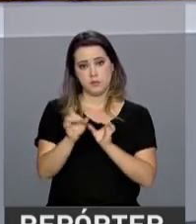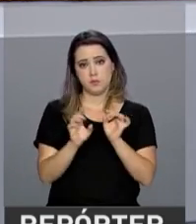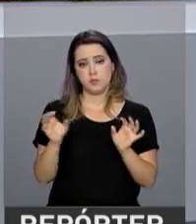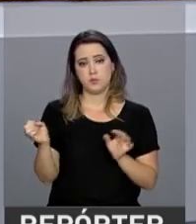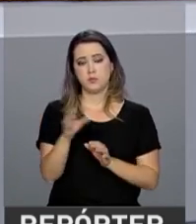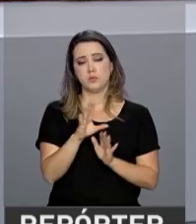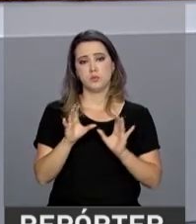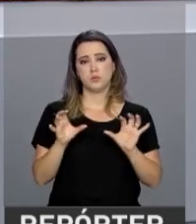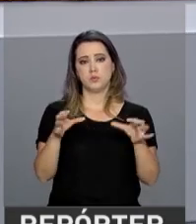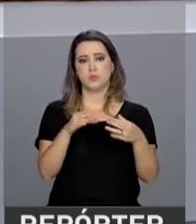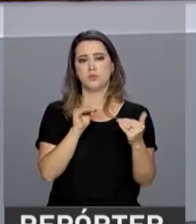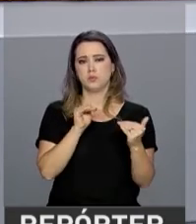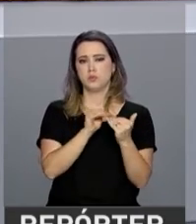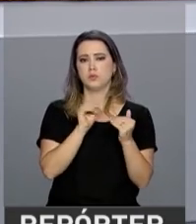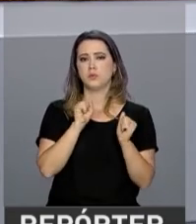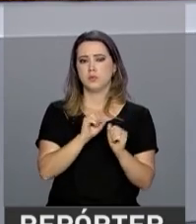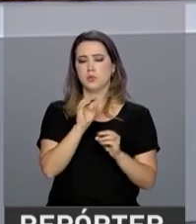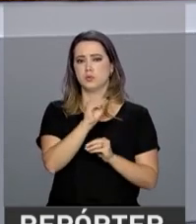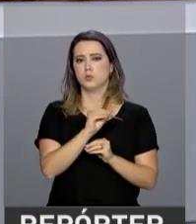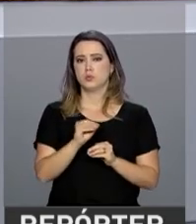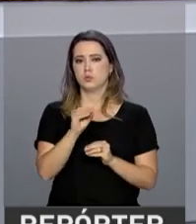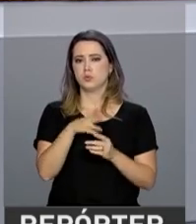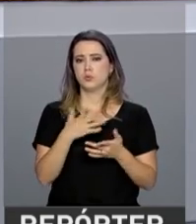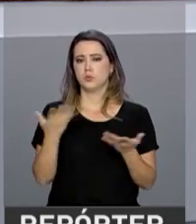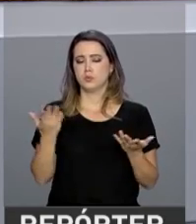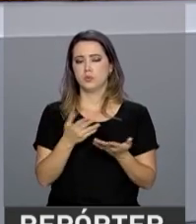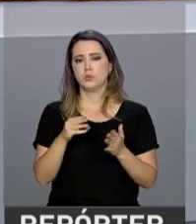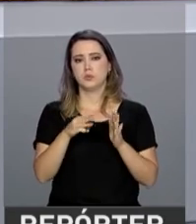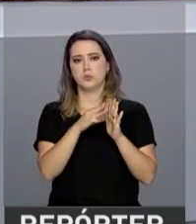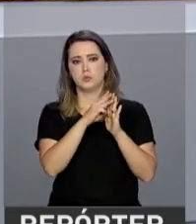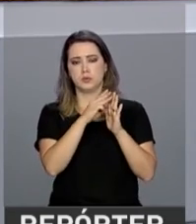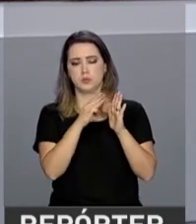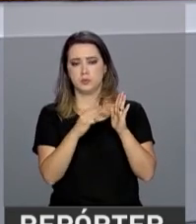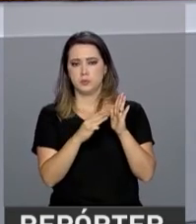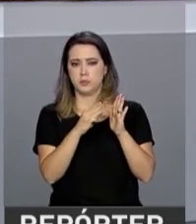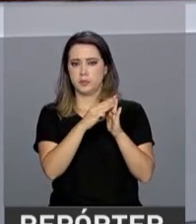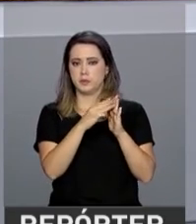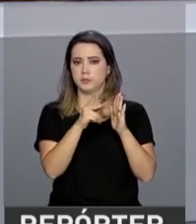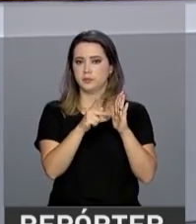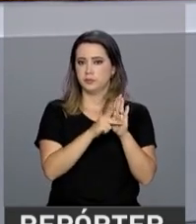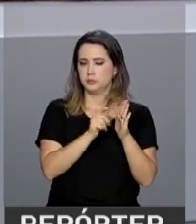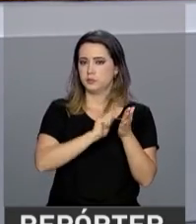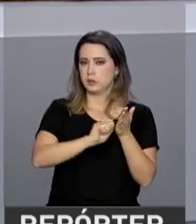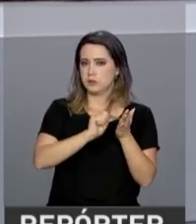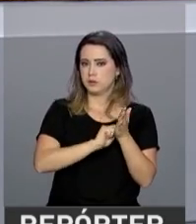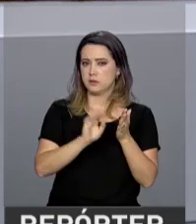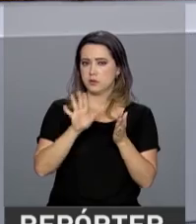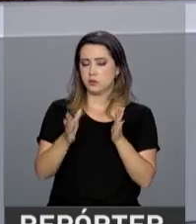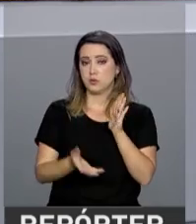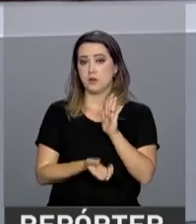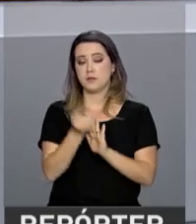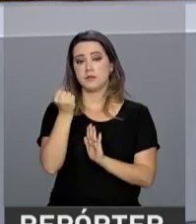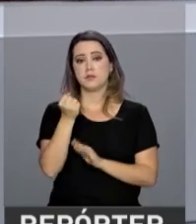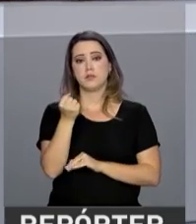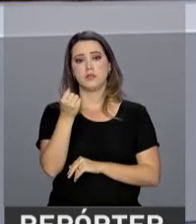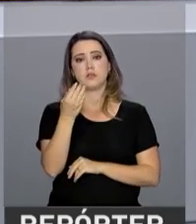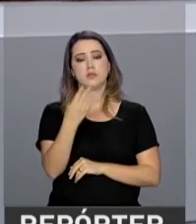o novo público que está sendo atendido pela medida provisória assinada recentemente foram sacadas